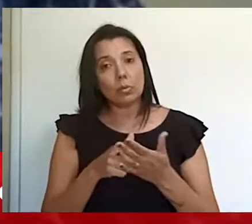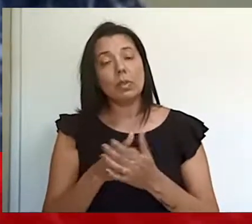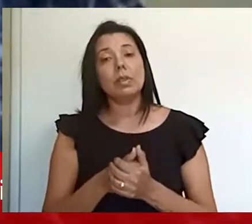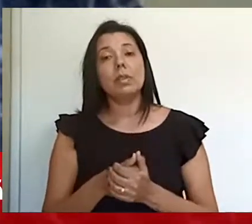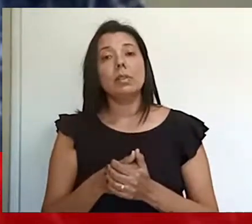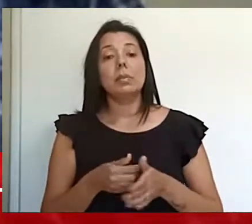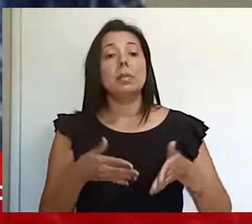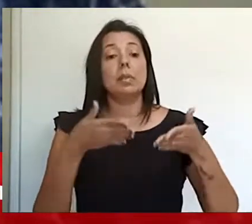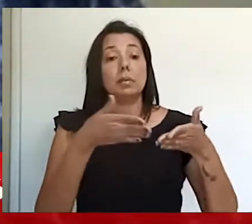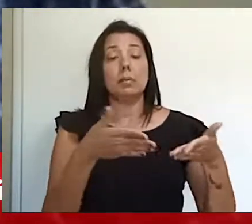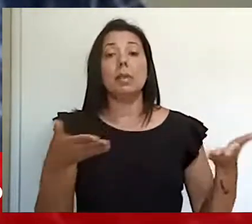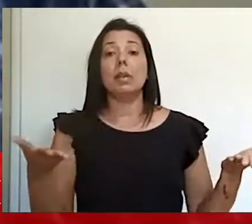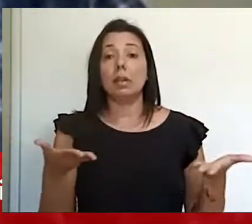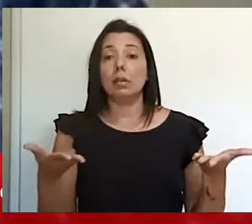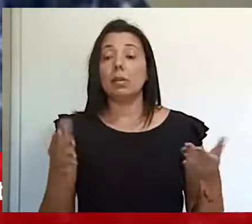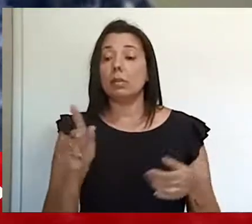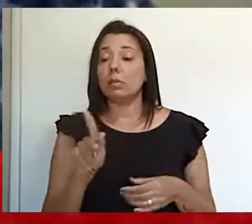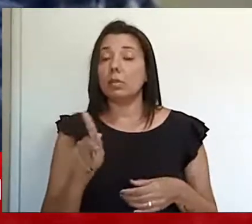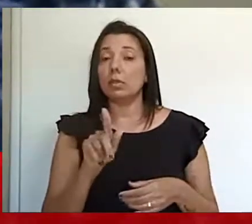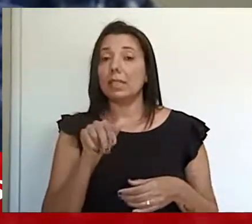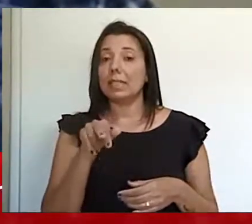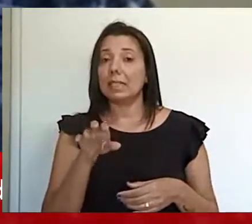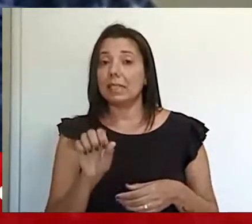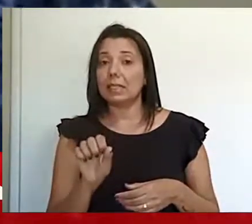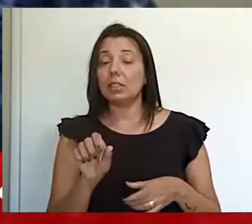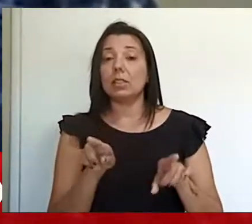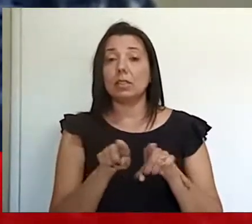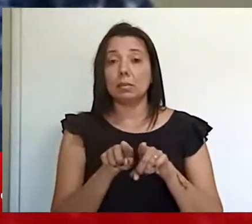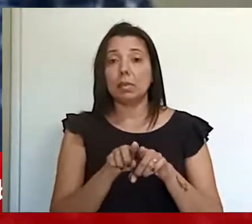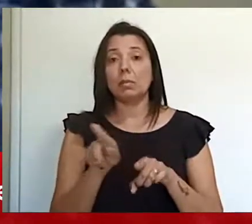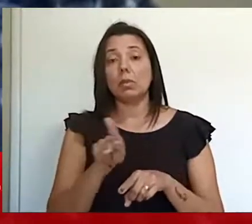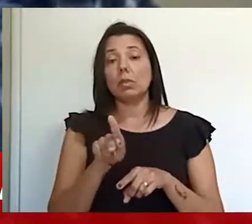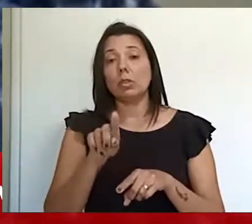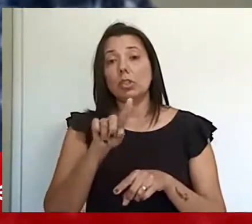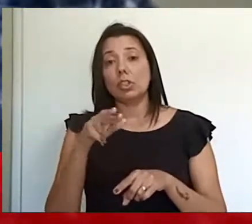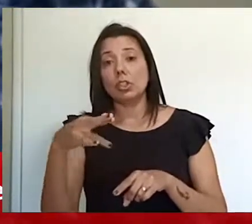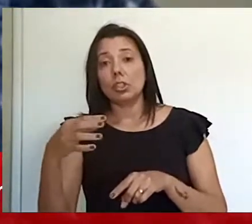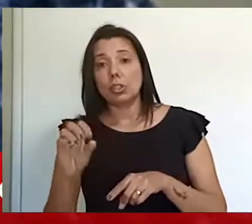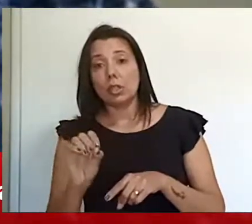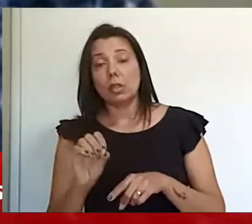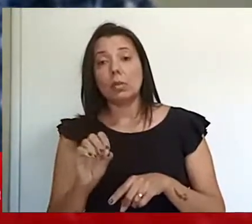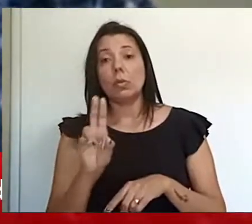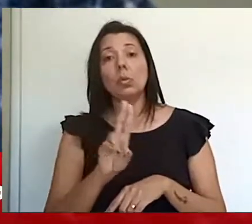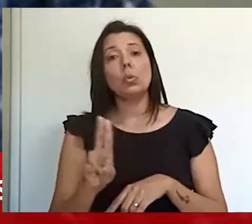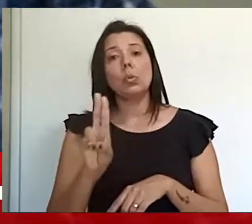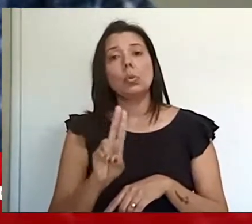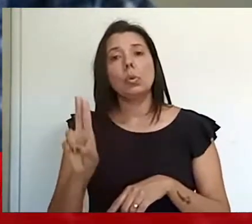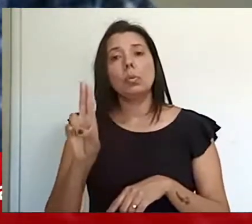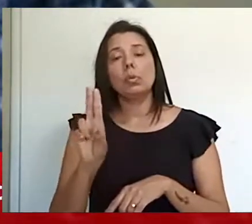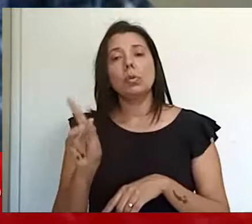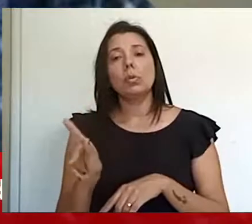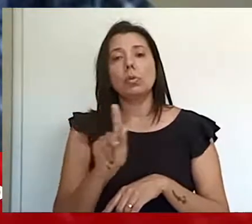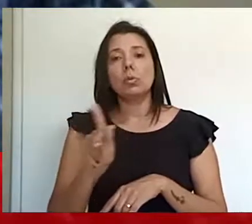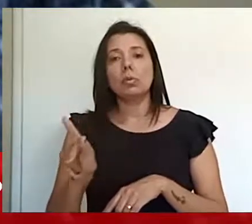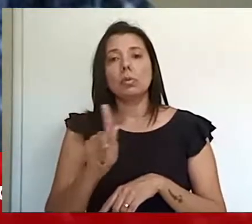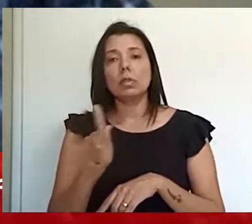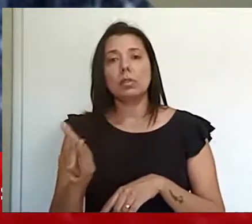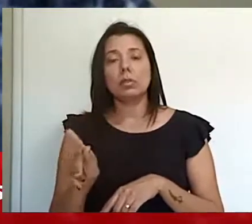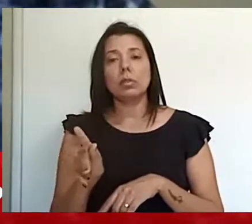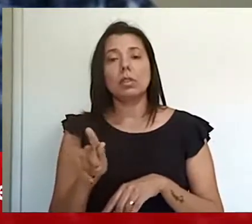professora Elzanete, com o professor Tião, em nome dos educadores e educadoras da educação do campo do